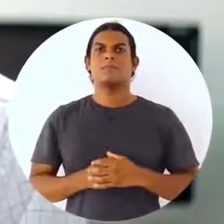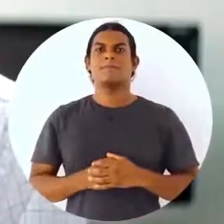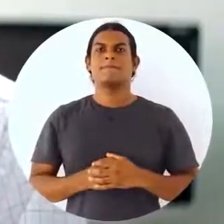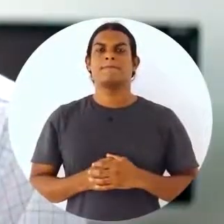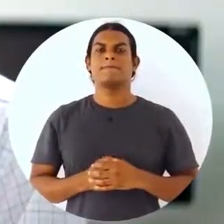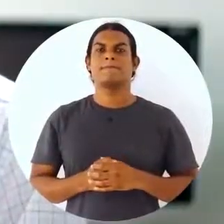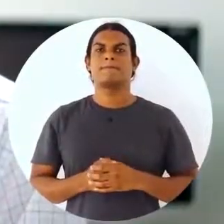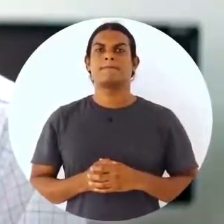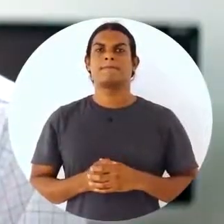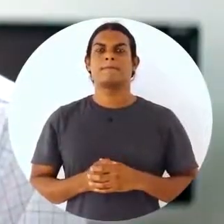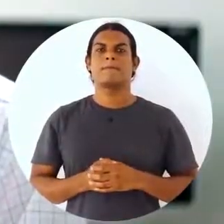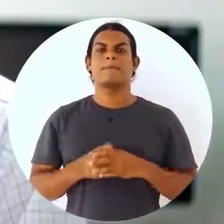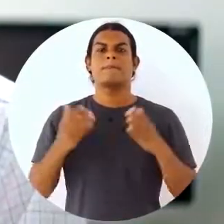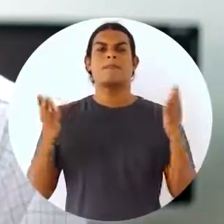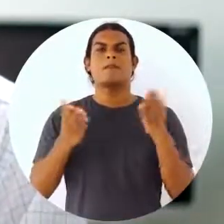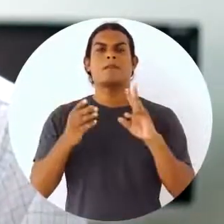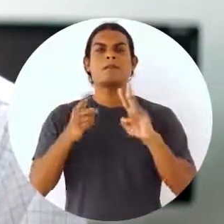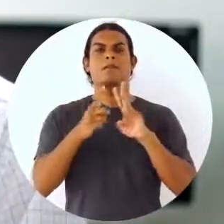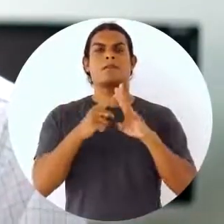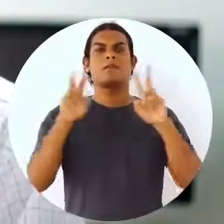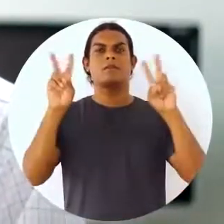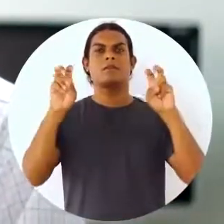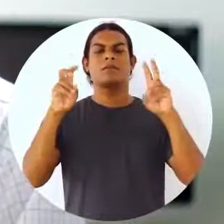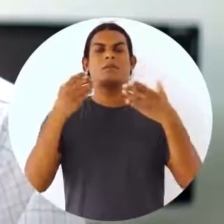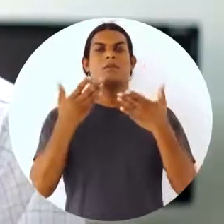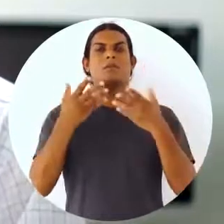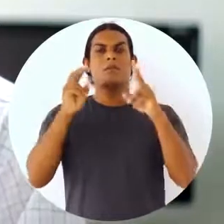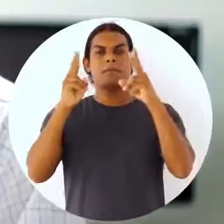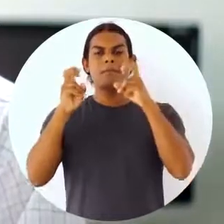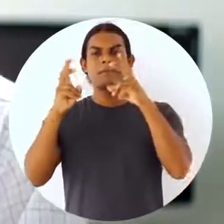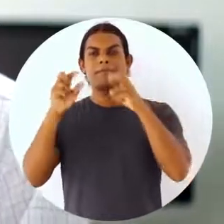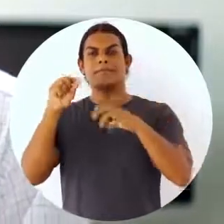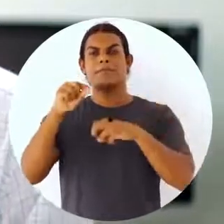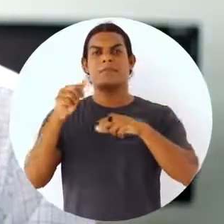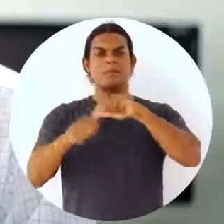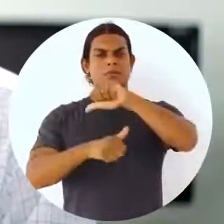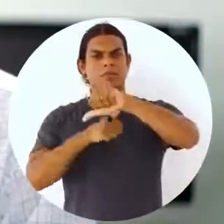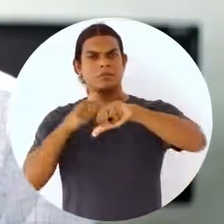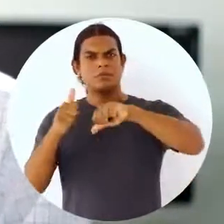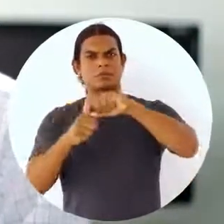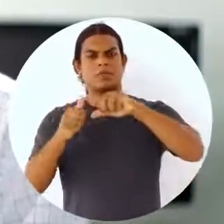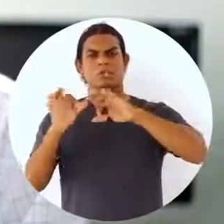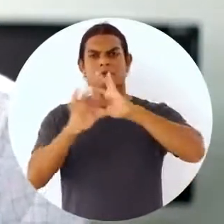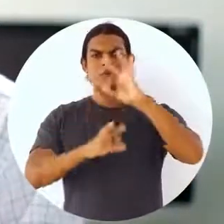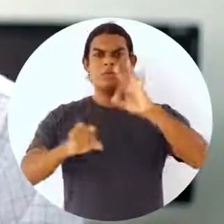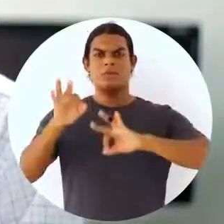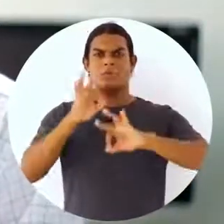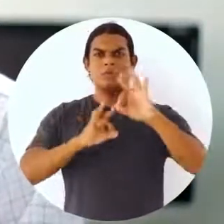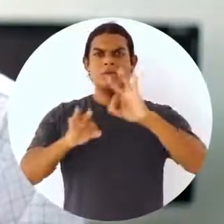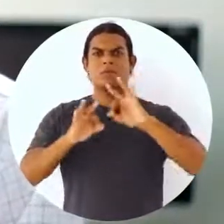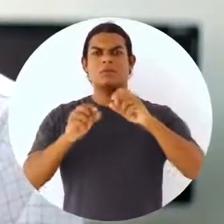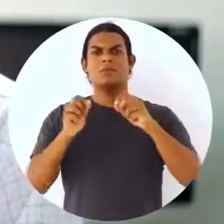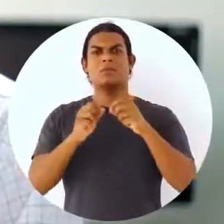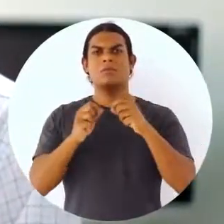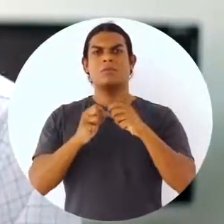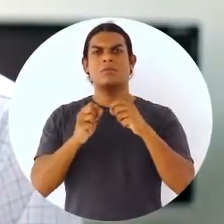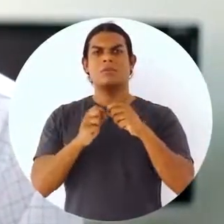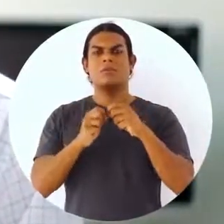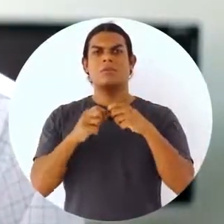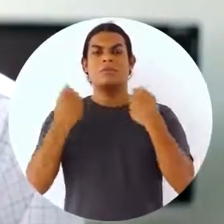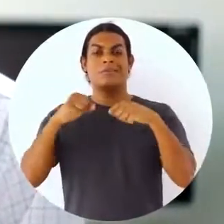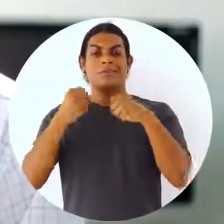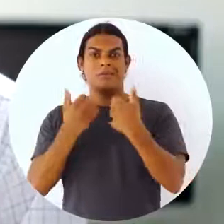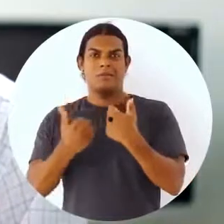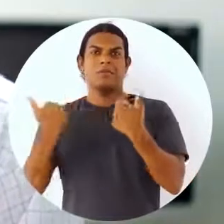Então, nessa competência 3 agora, vamos identificar aqui essas mudanças organizacionais, que elas são feitas através da necessidade de adaptação